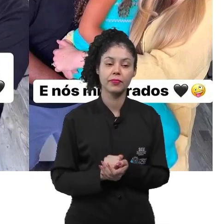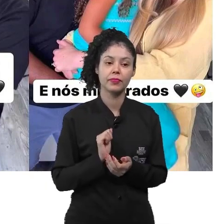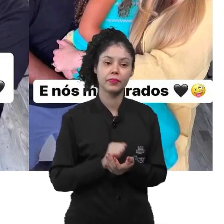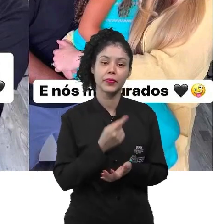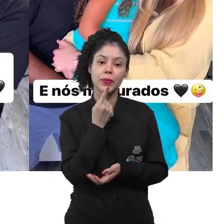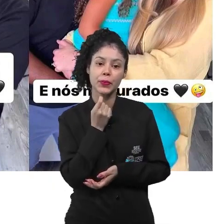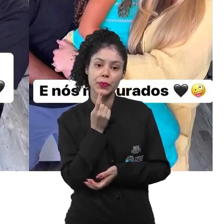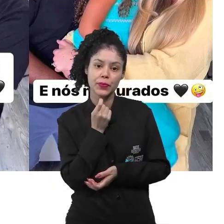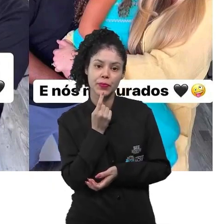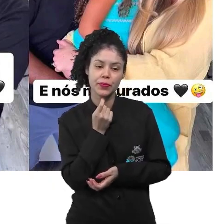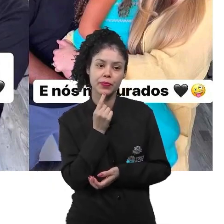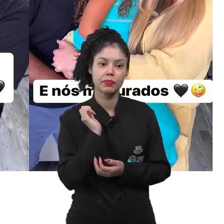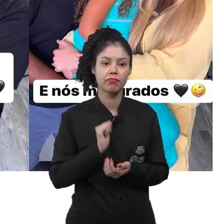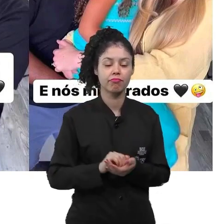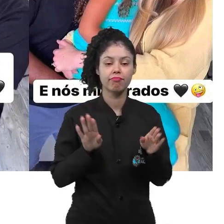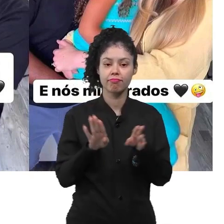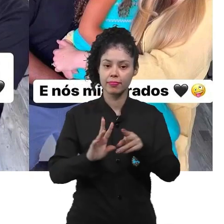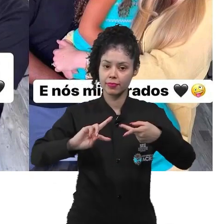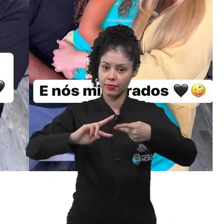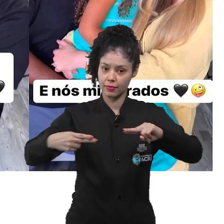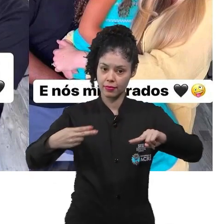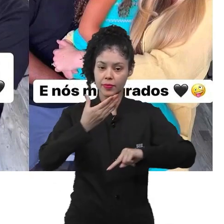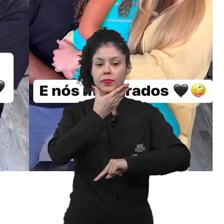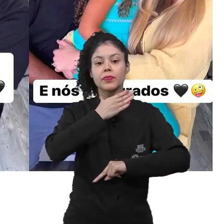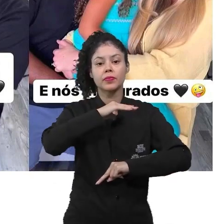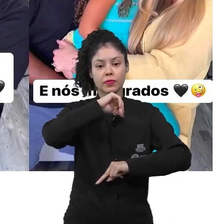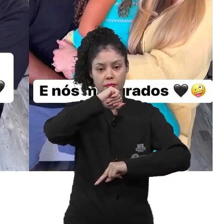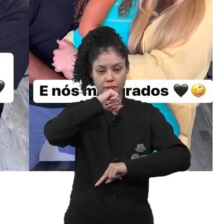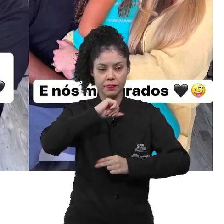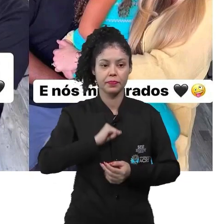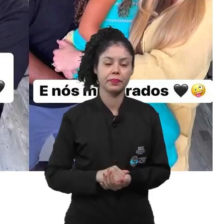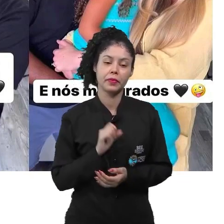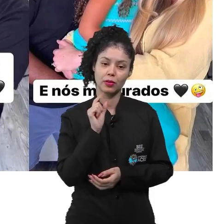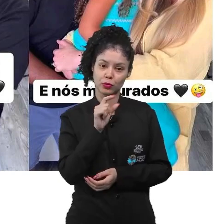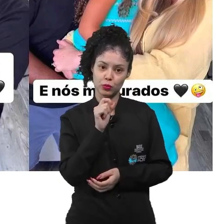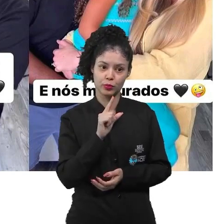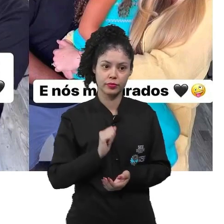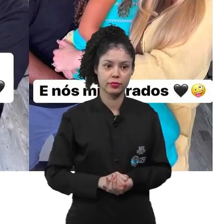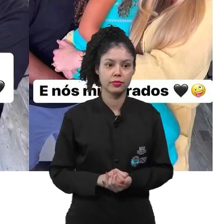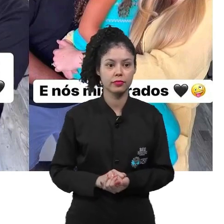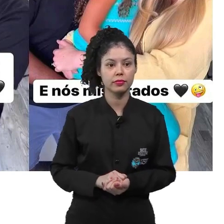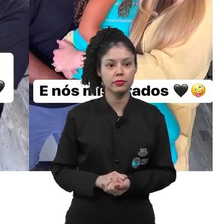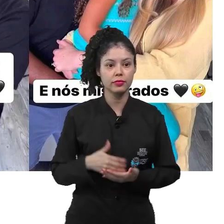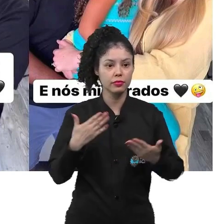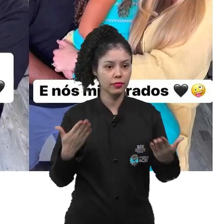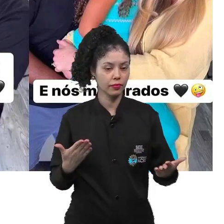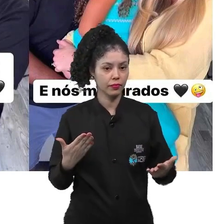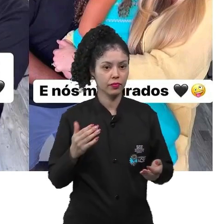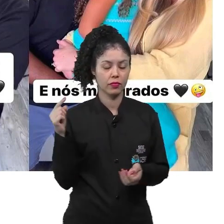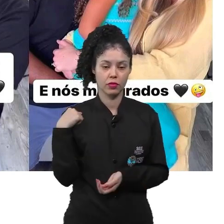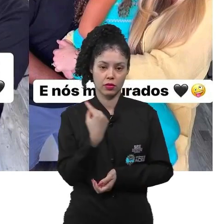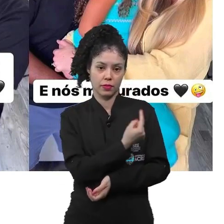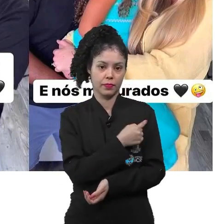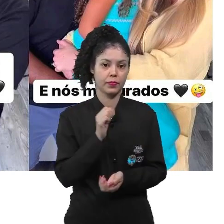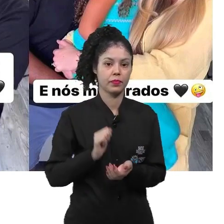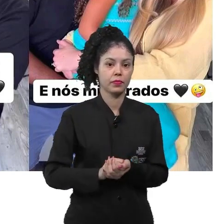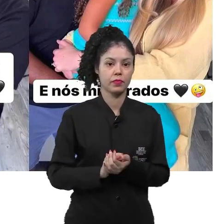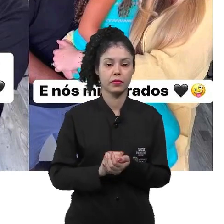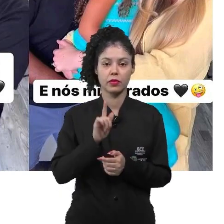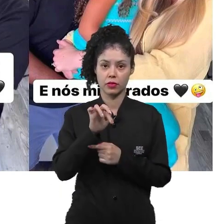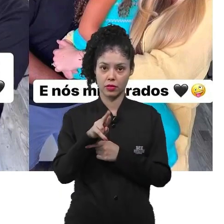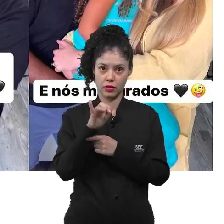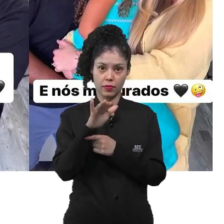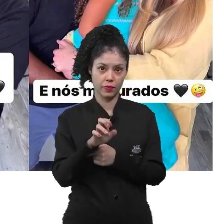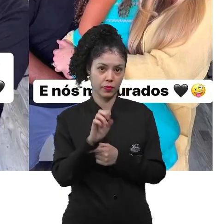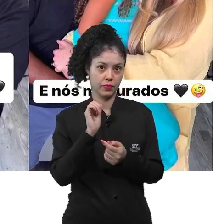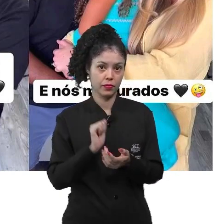em vermelho, e temos o DNA do pai, que são essas bolinhas em azul, né? Então, na nossa genética, ela sempre